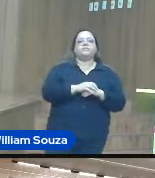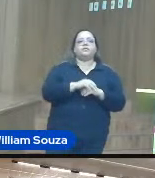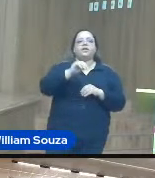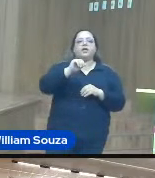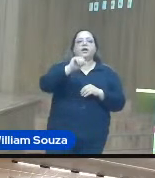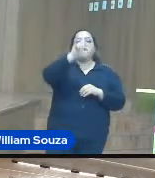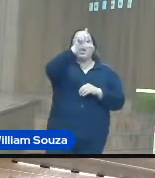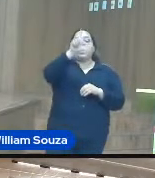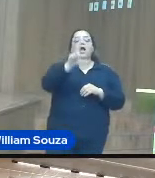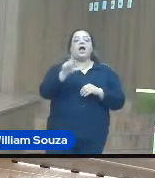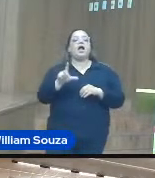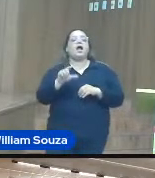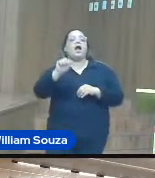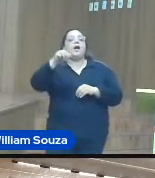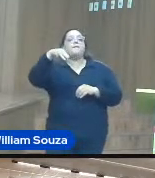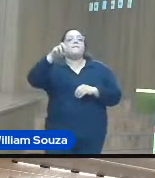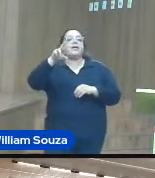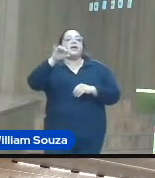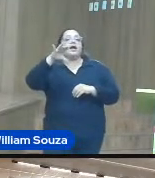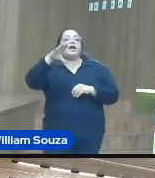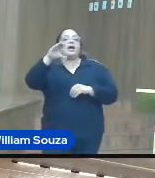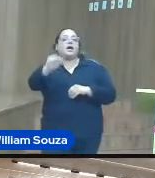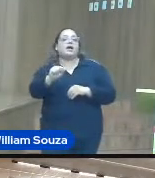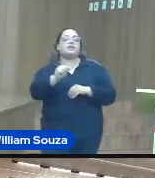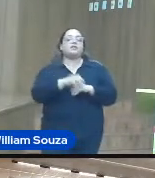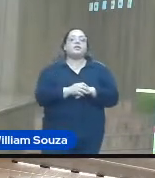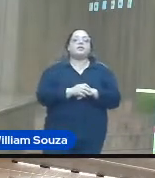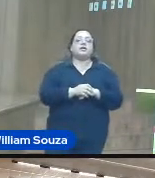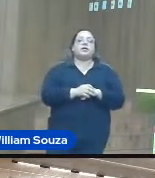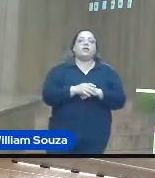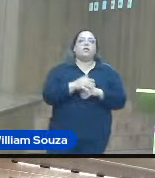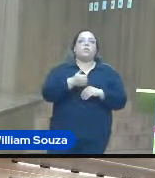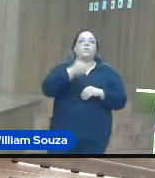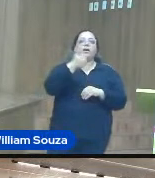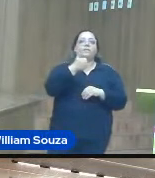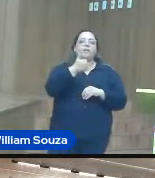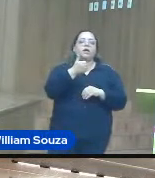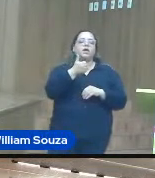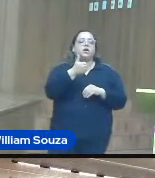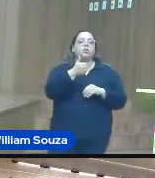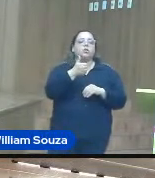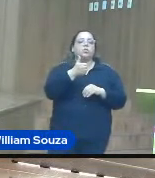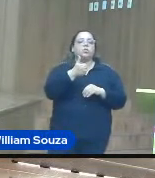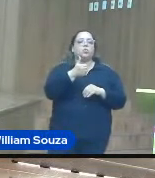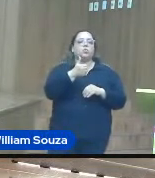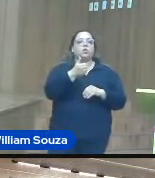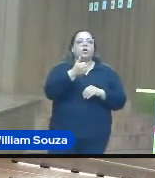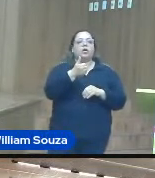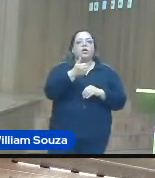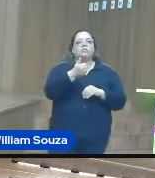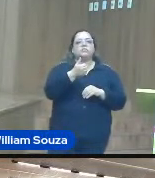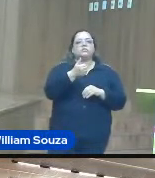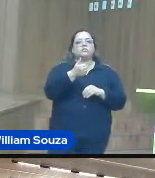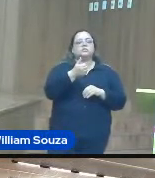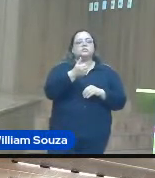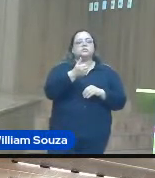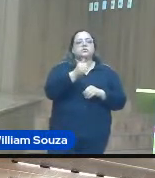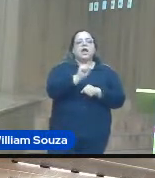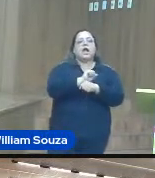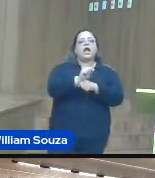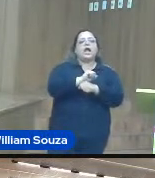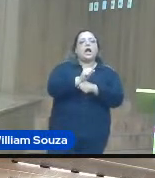né, que foi esse modelo T, em 1908, ele foi o primeiro carro